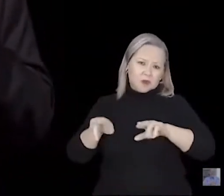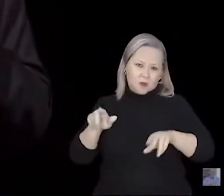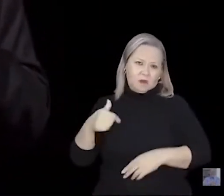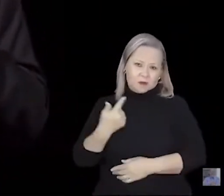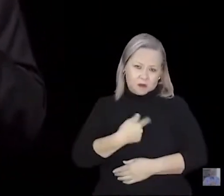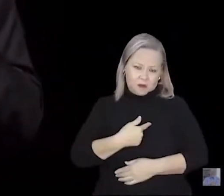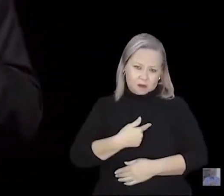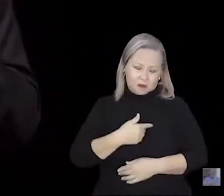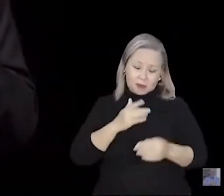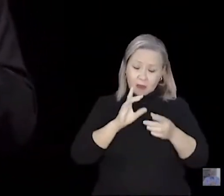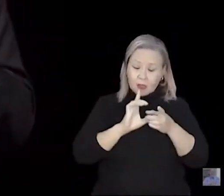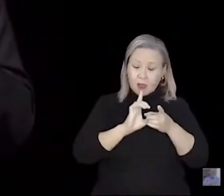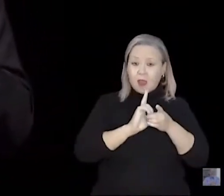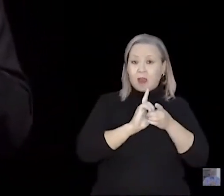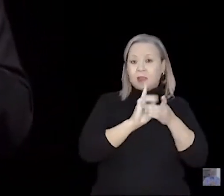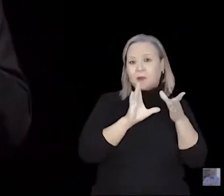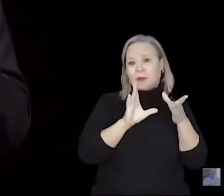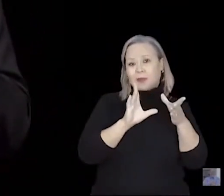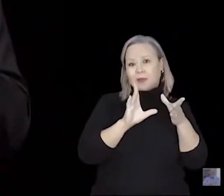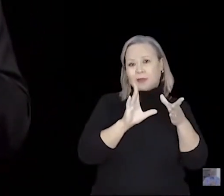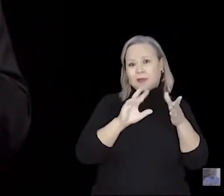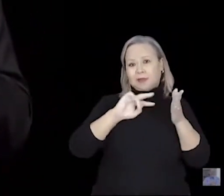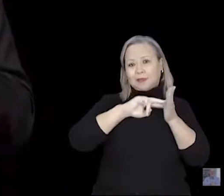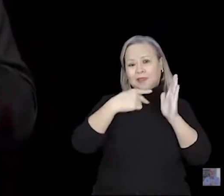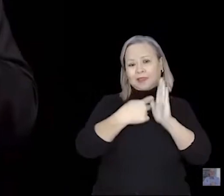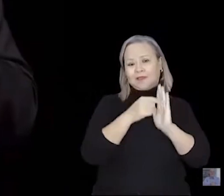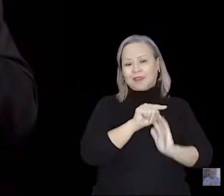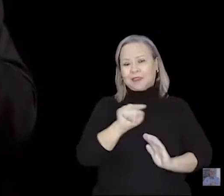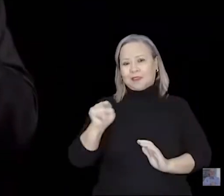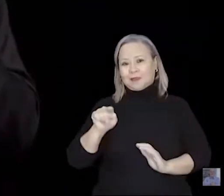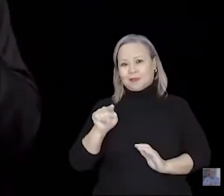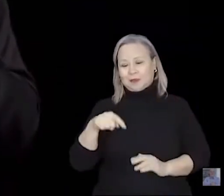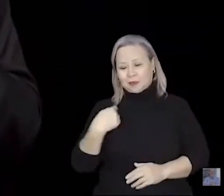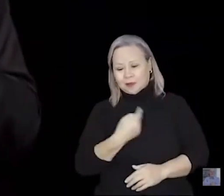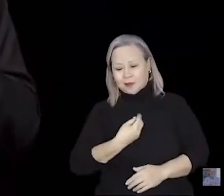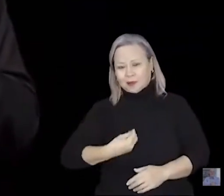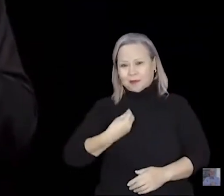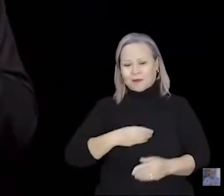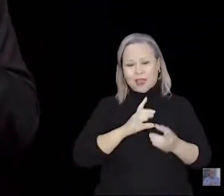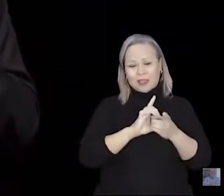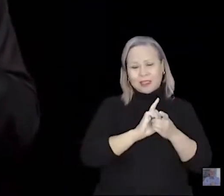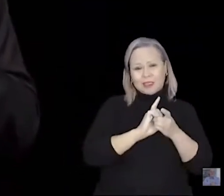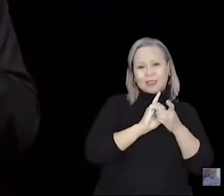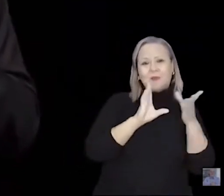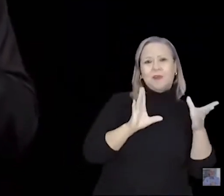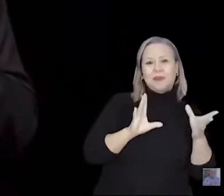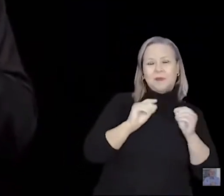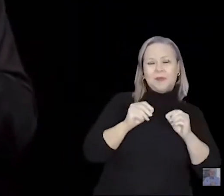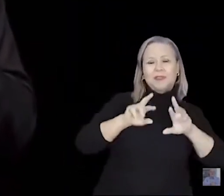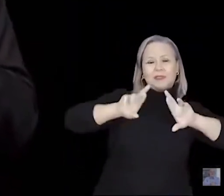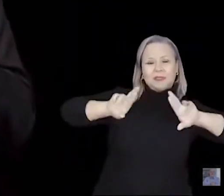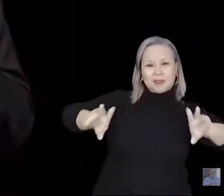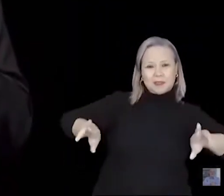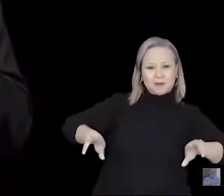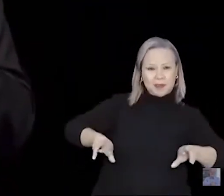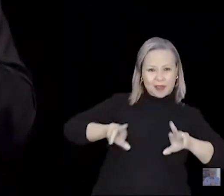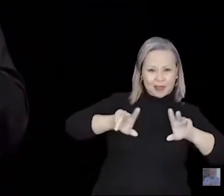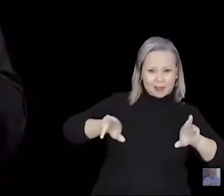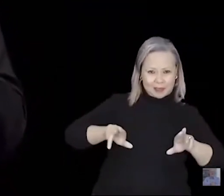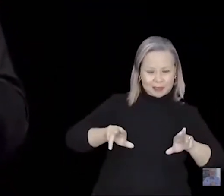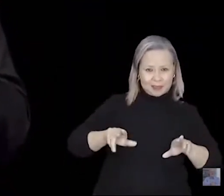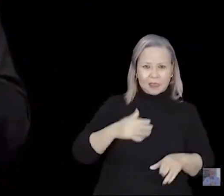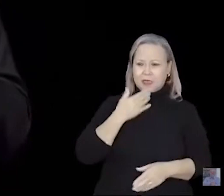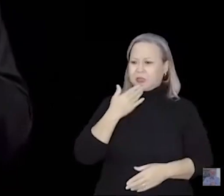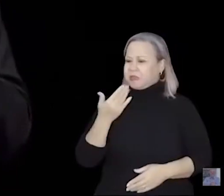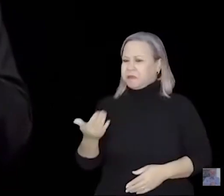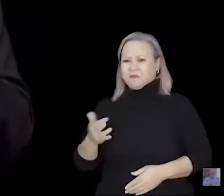A democracia é isso. É a gente viver democraticamente na diversidade. Eu não peço